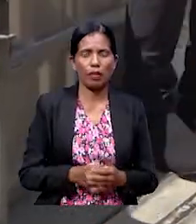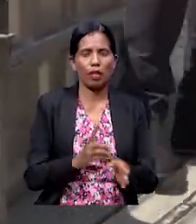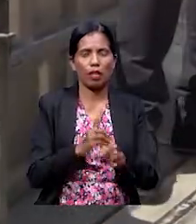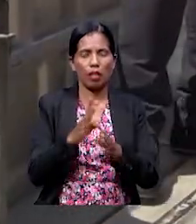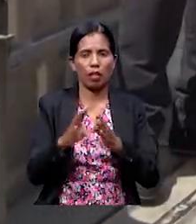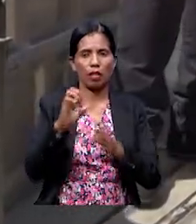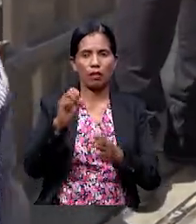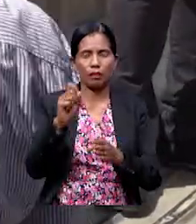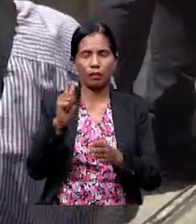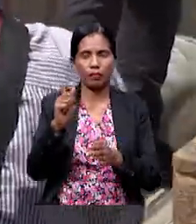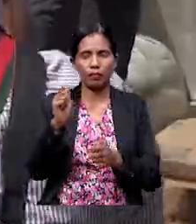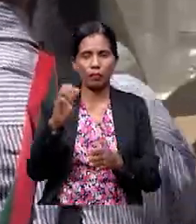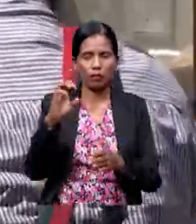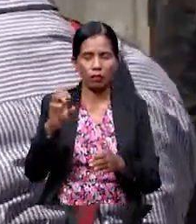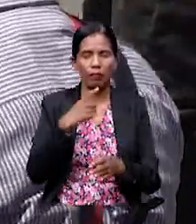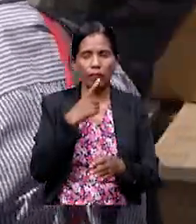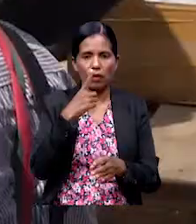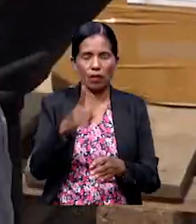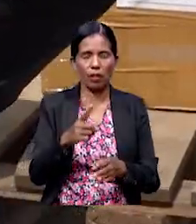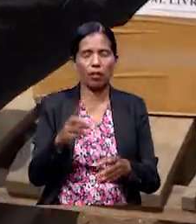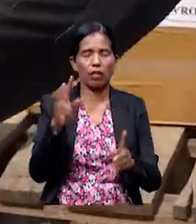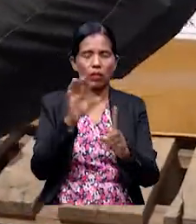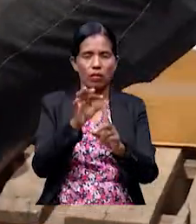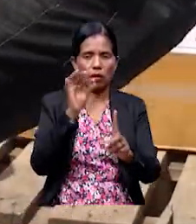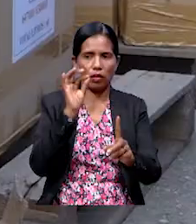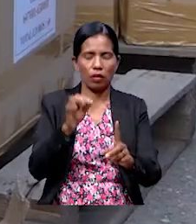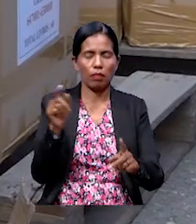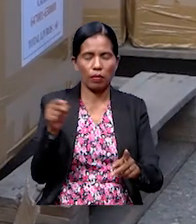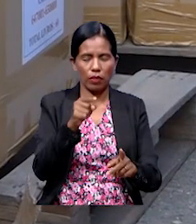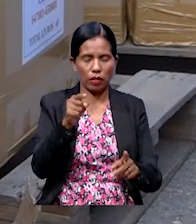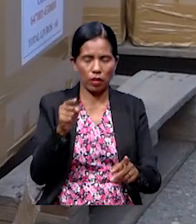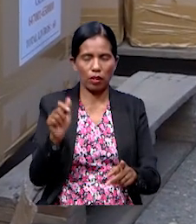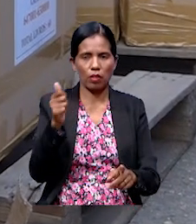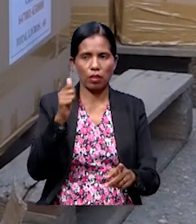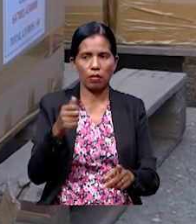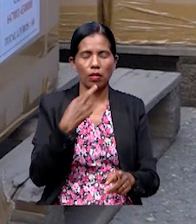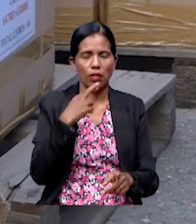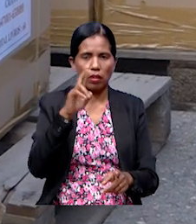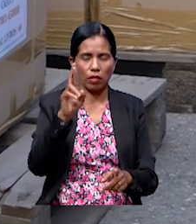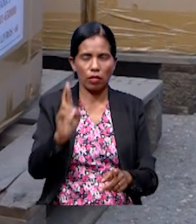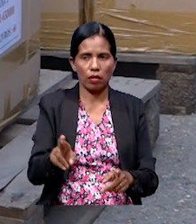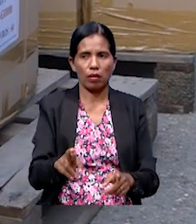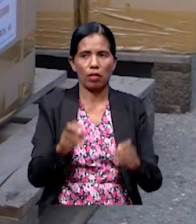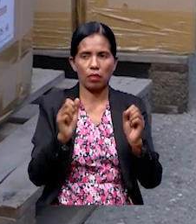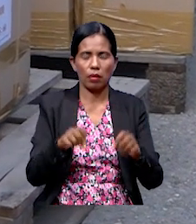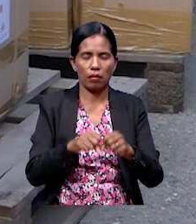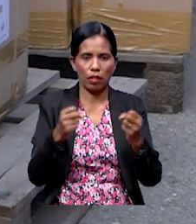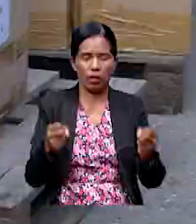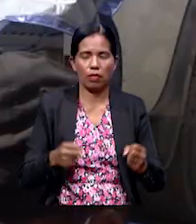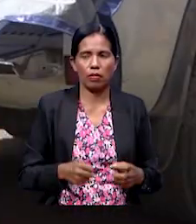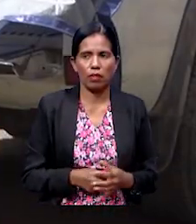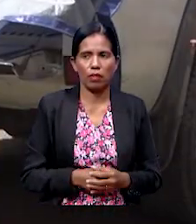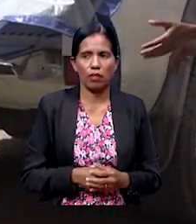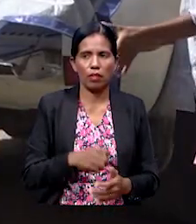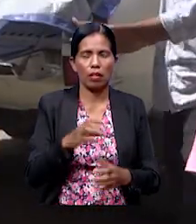está e Rasik declara ona e a boletim de votos por cento sanulo, mas se responde ba boletim nebeat. Ba eleição